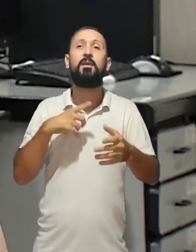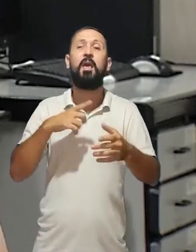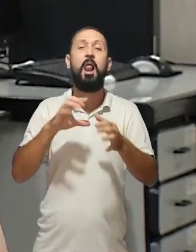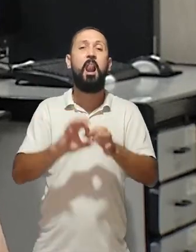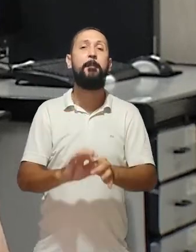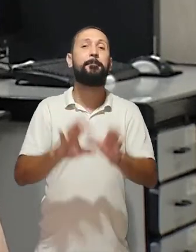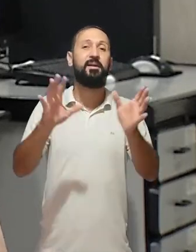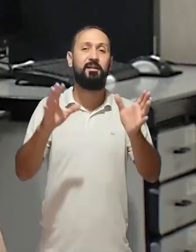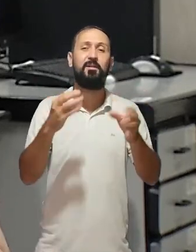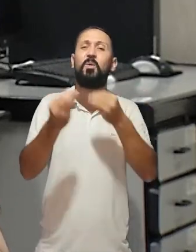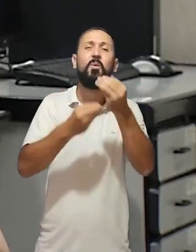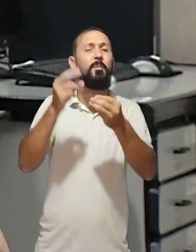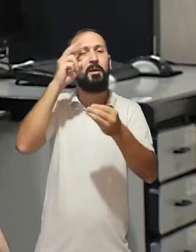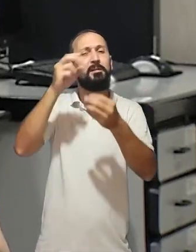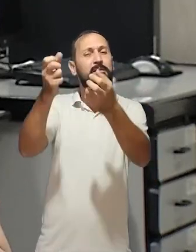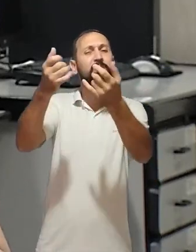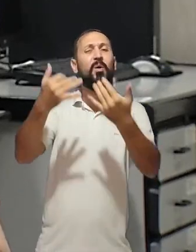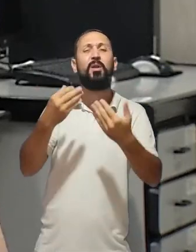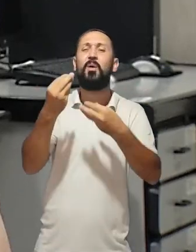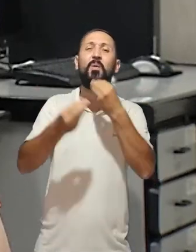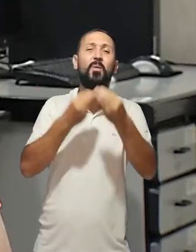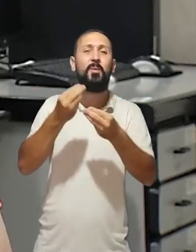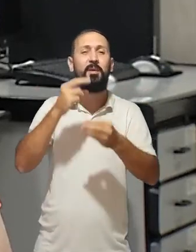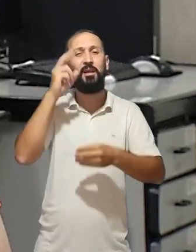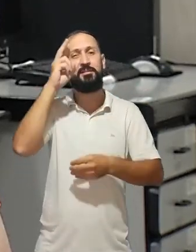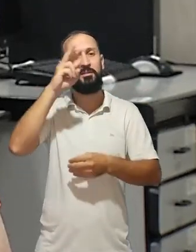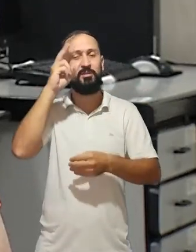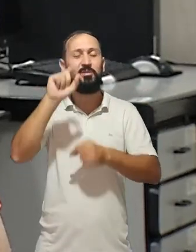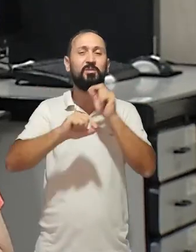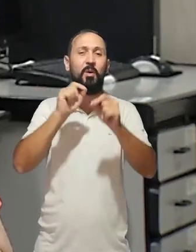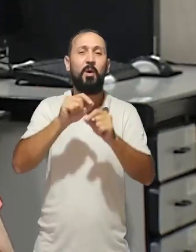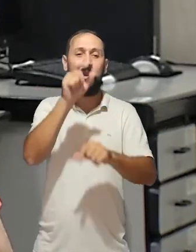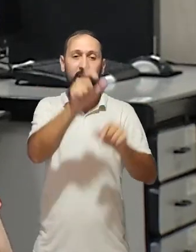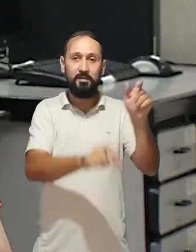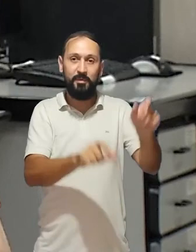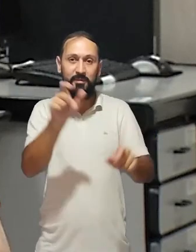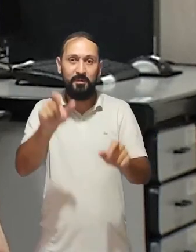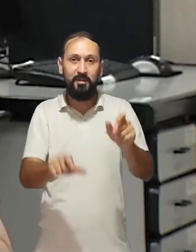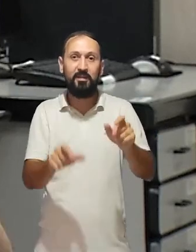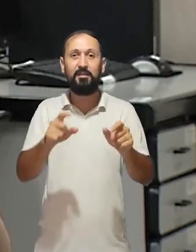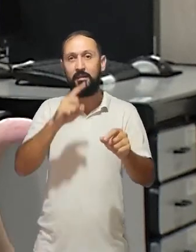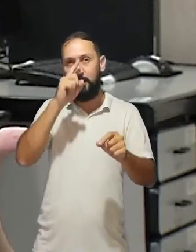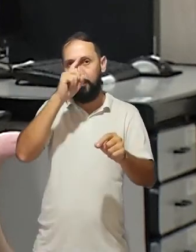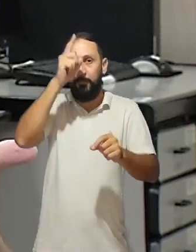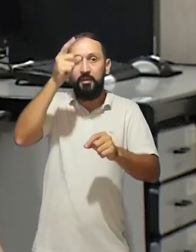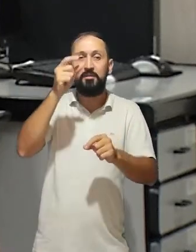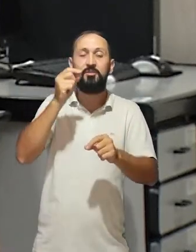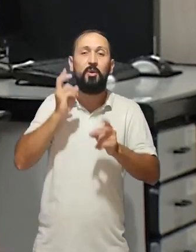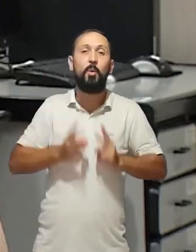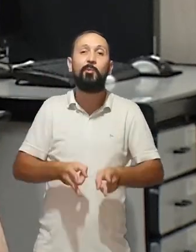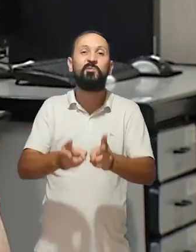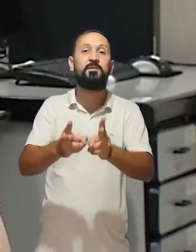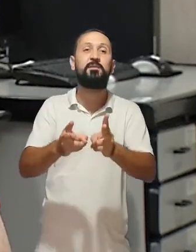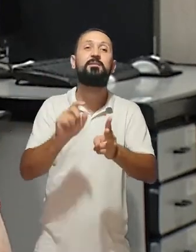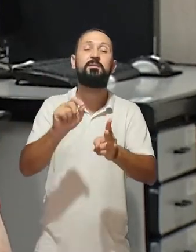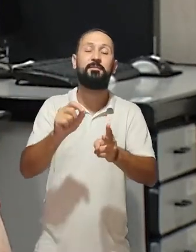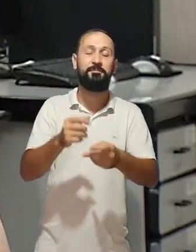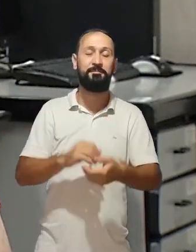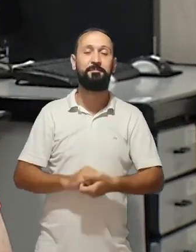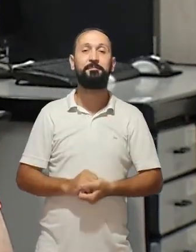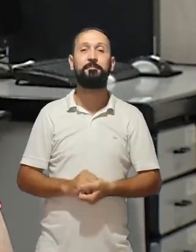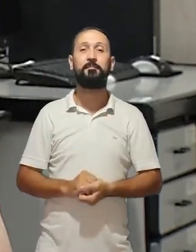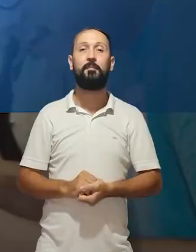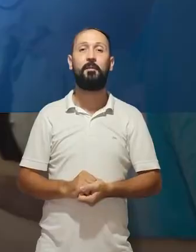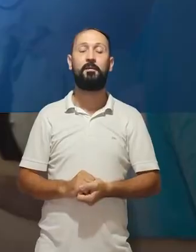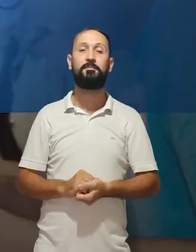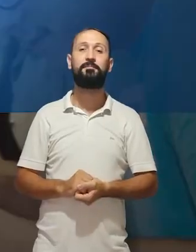lutar por liberdade. Conta mais pra gente sobre essa história, seus personagens e a ideia de dar continuidade para